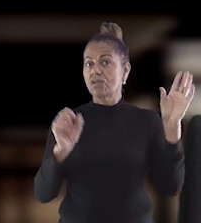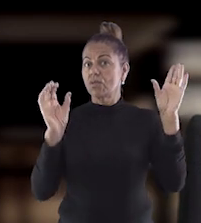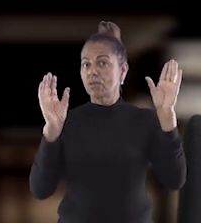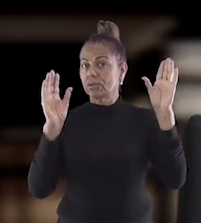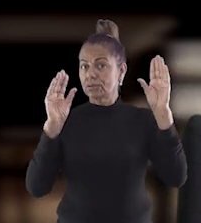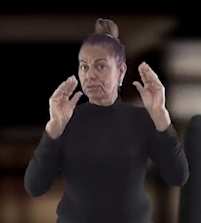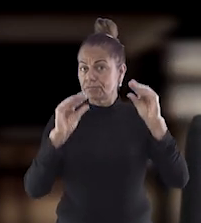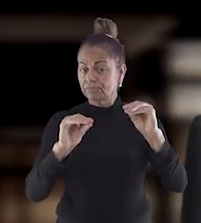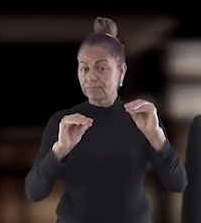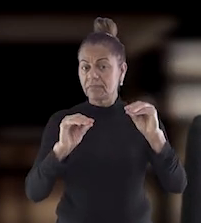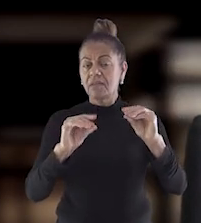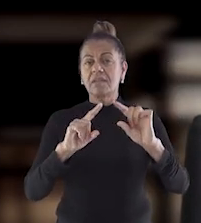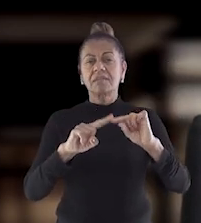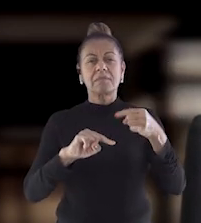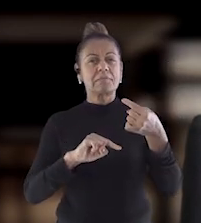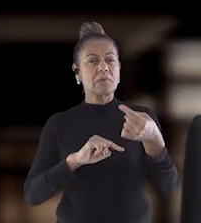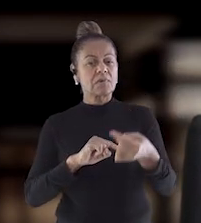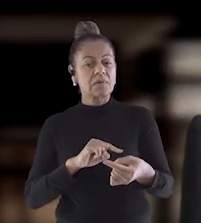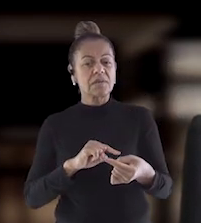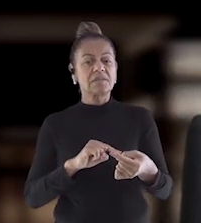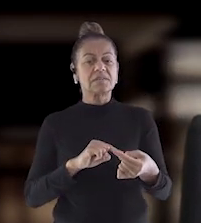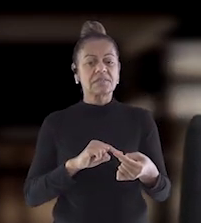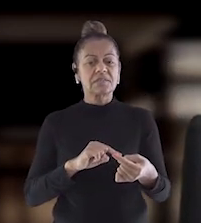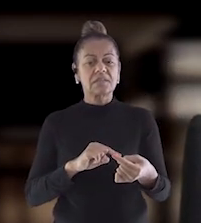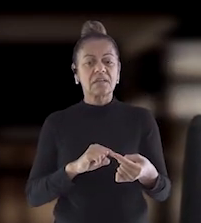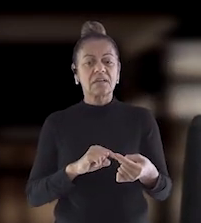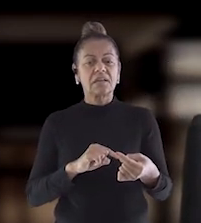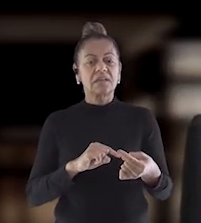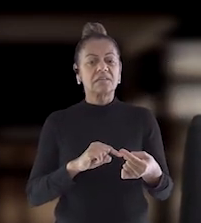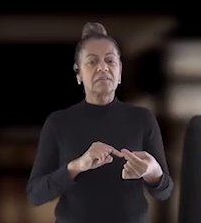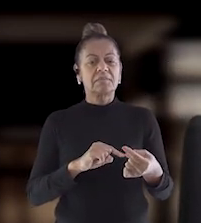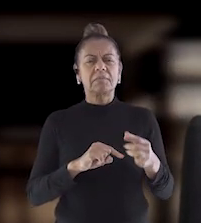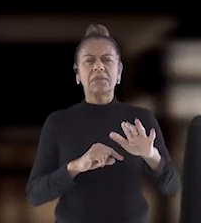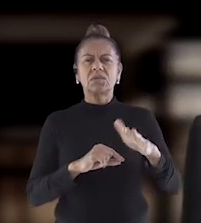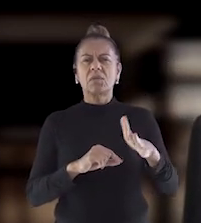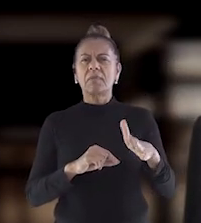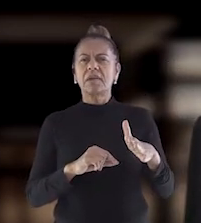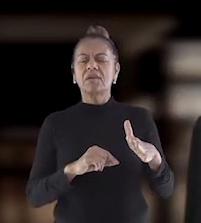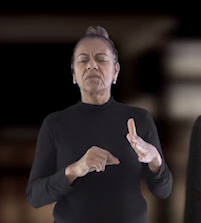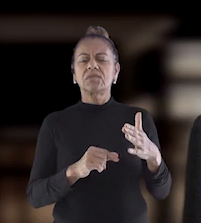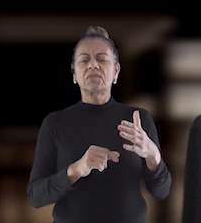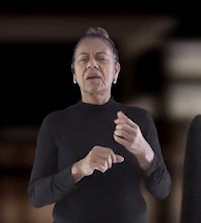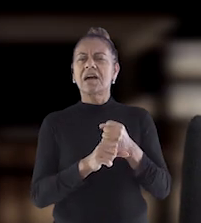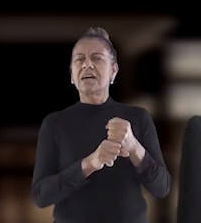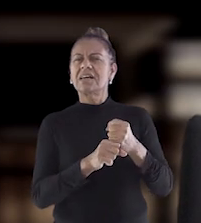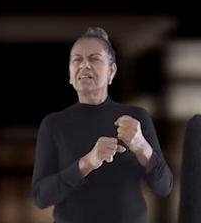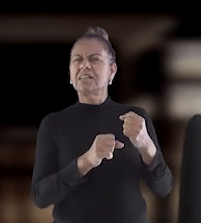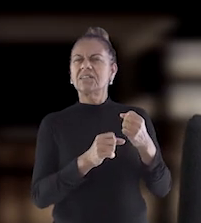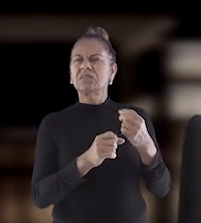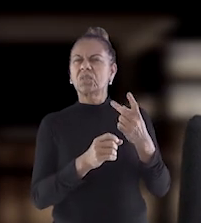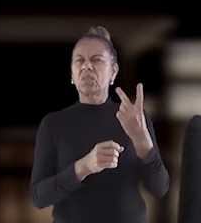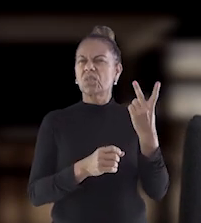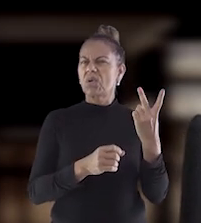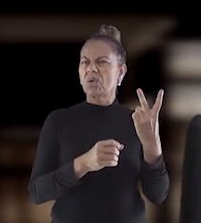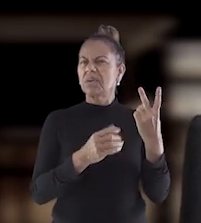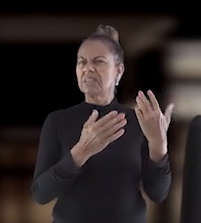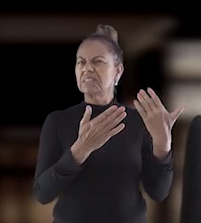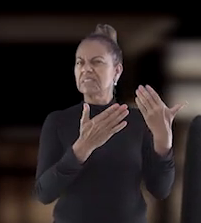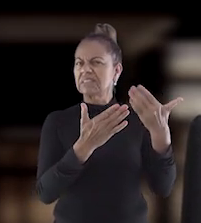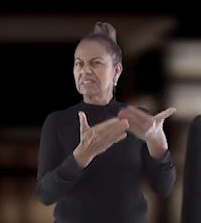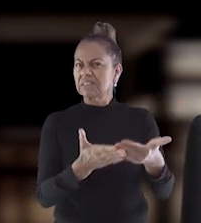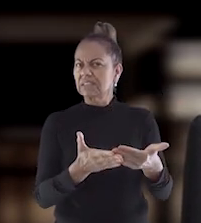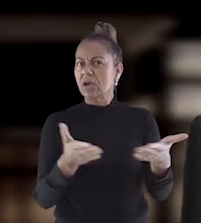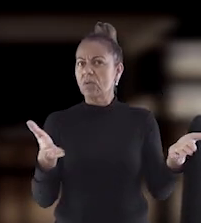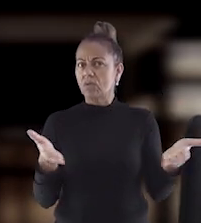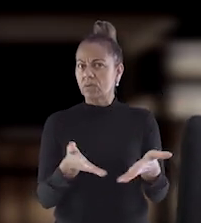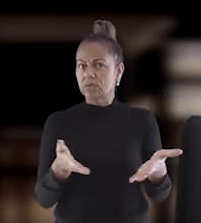Aí depois eu fui pro Love Motel, eu trabalhei mais 5. Aí, uns 2 anos pra cá, eu falei assim, Marquinhos,